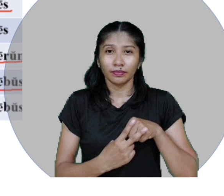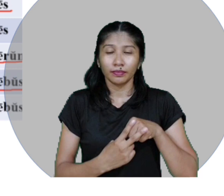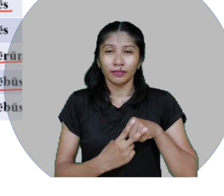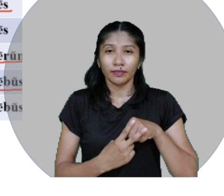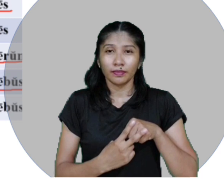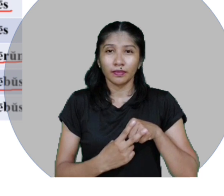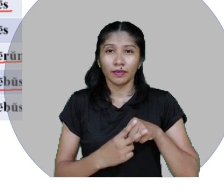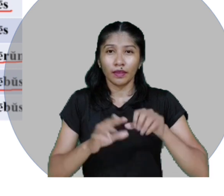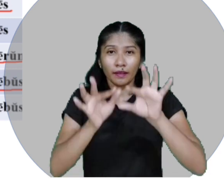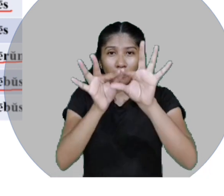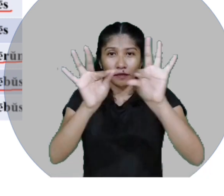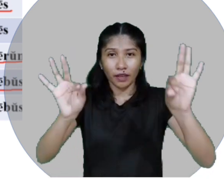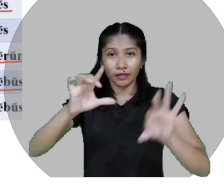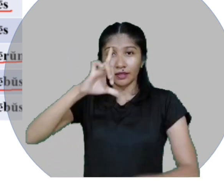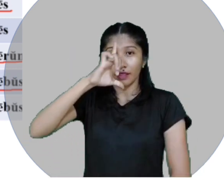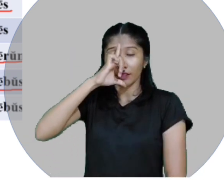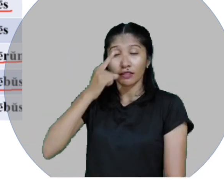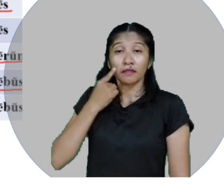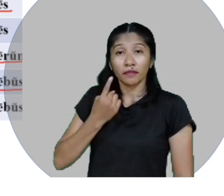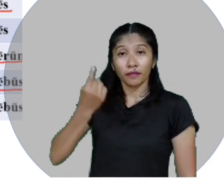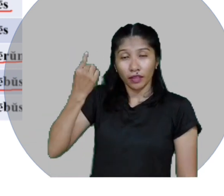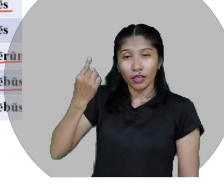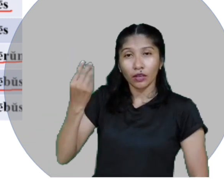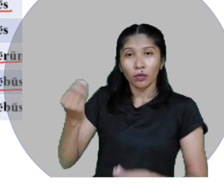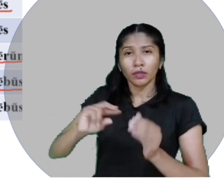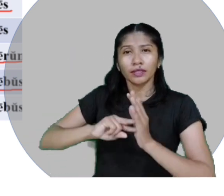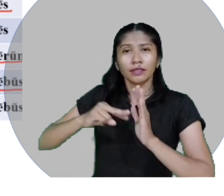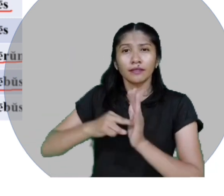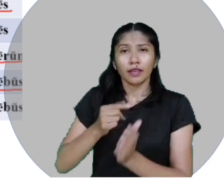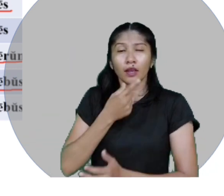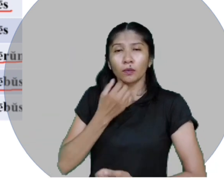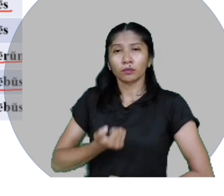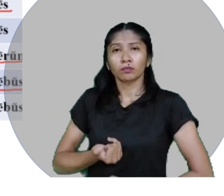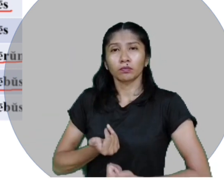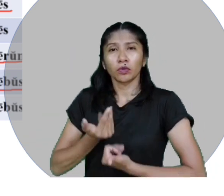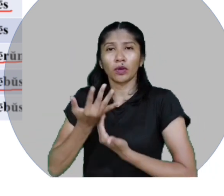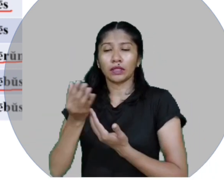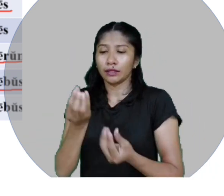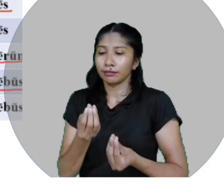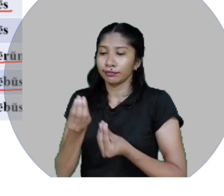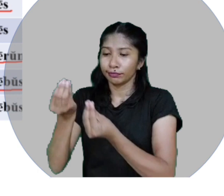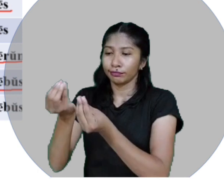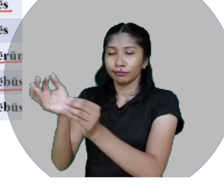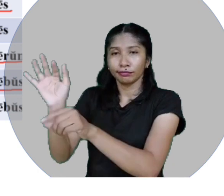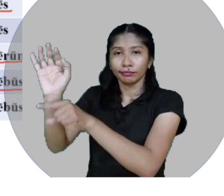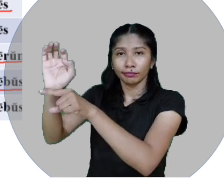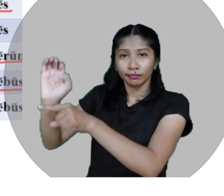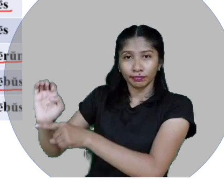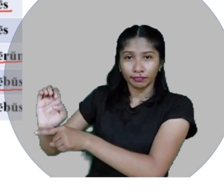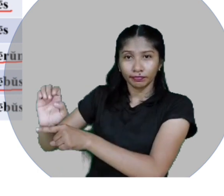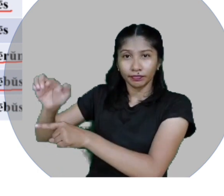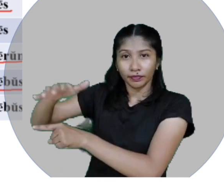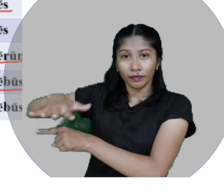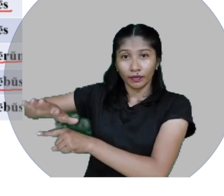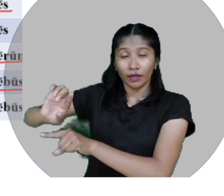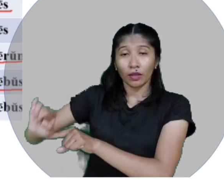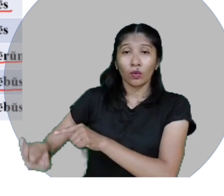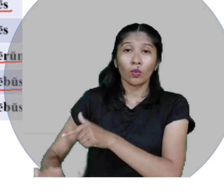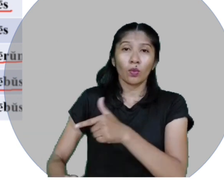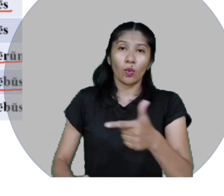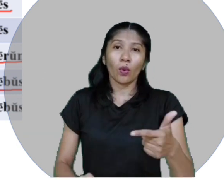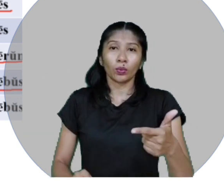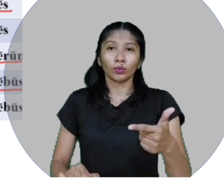poeta dá a rosa aos Estados. Vamos ao ablativo re.